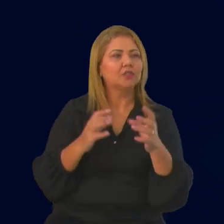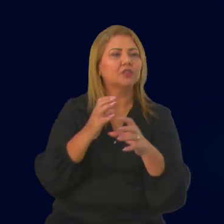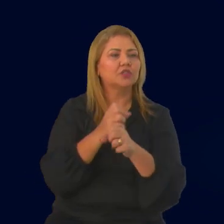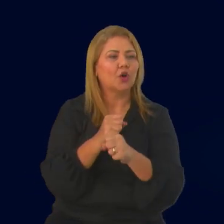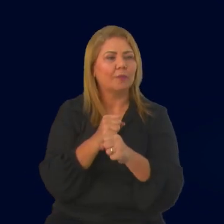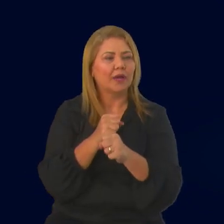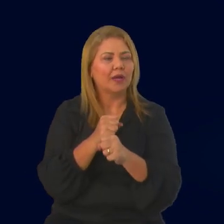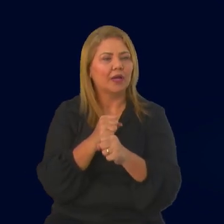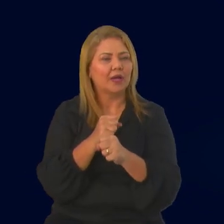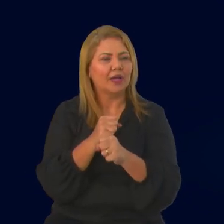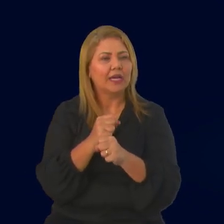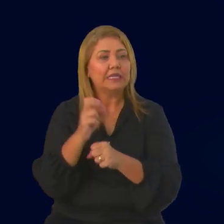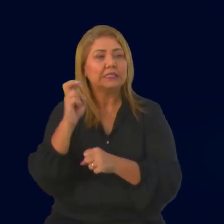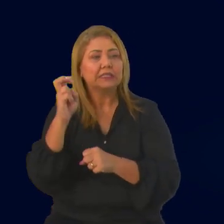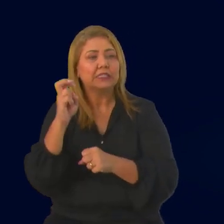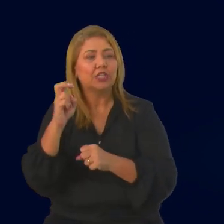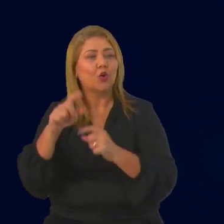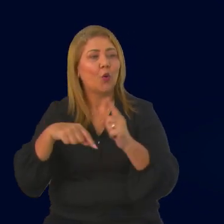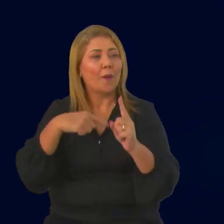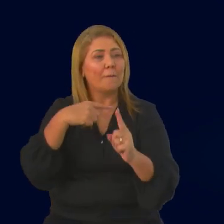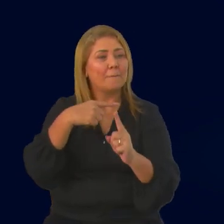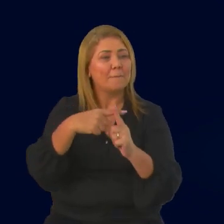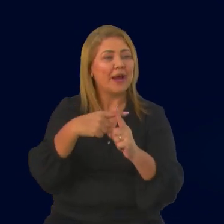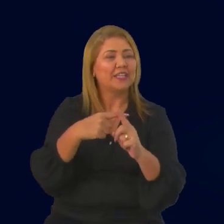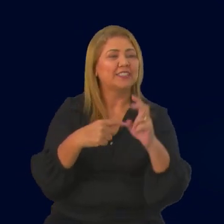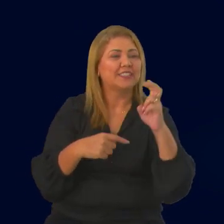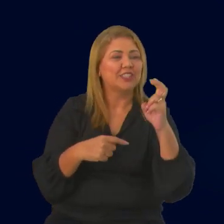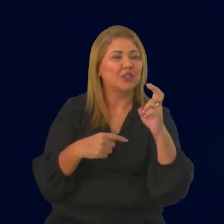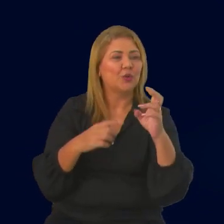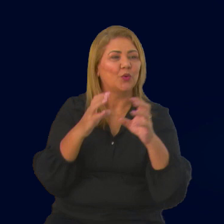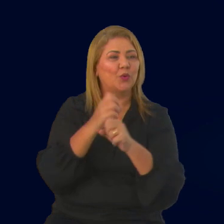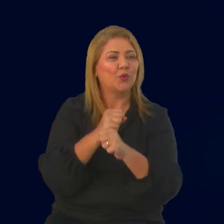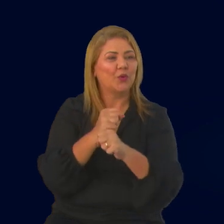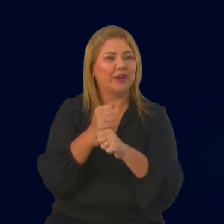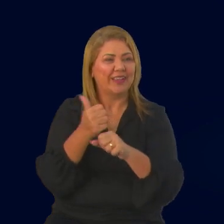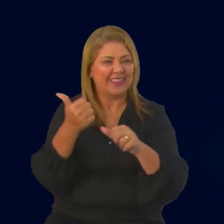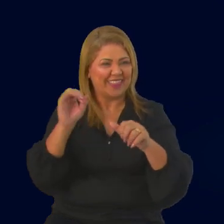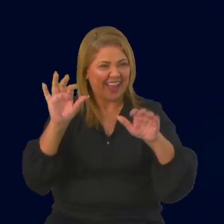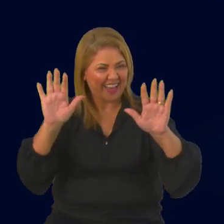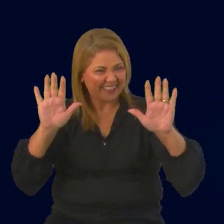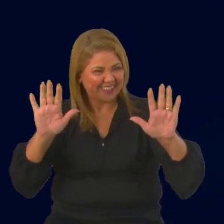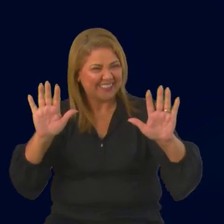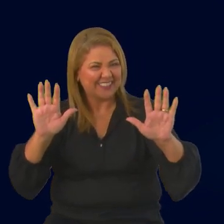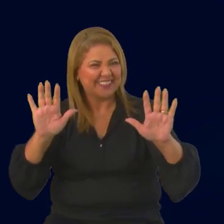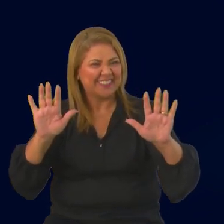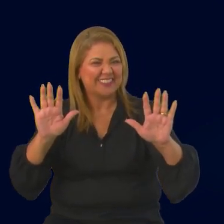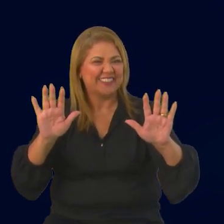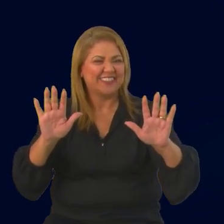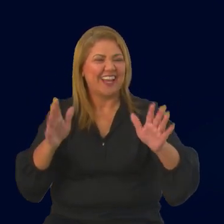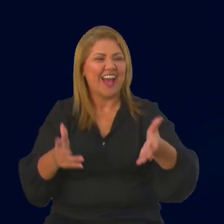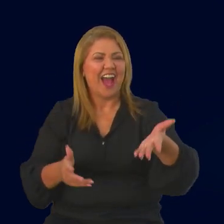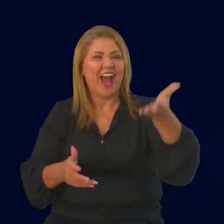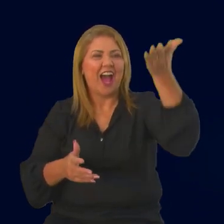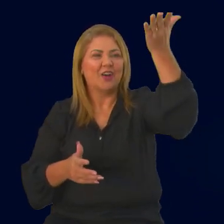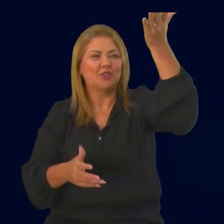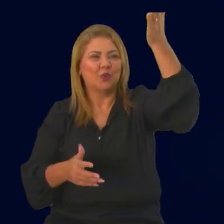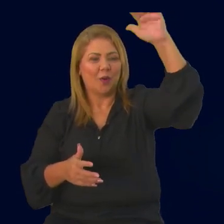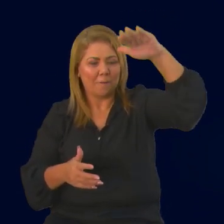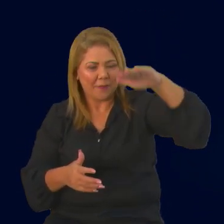5 mais 5? Contrário de grande? Alto?